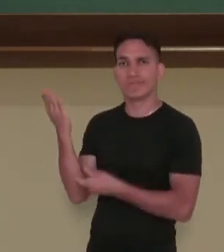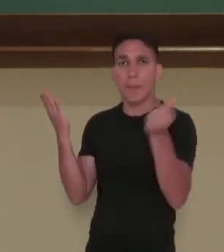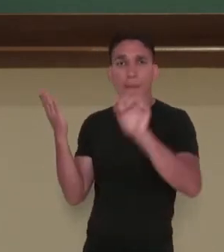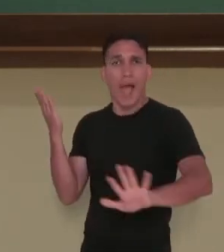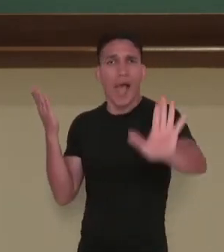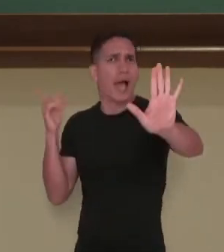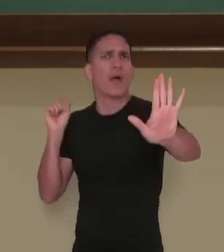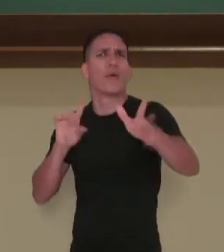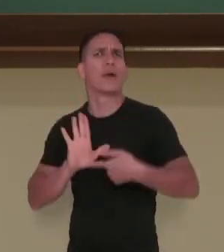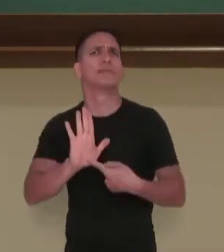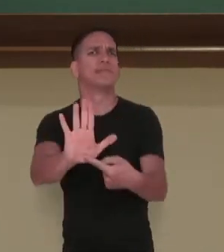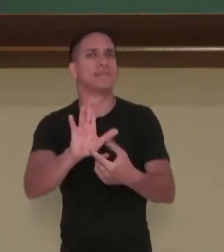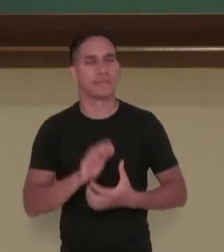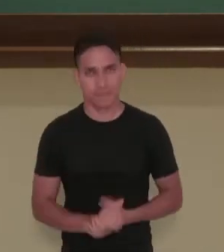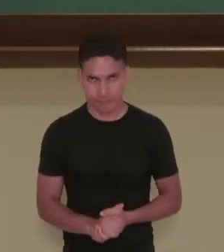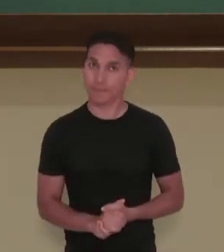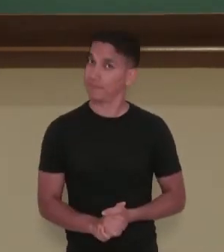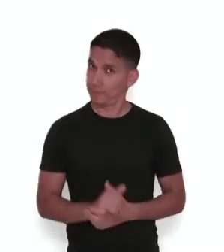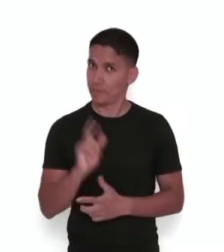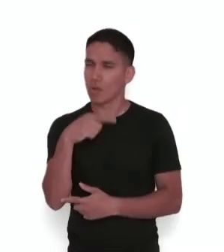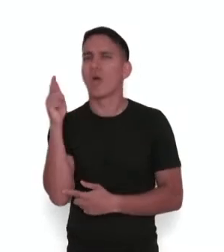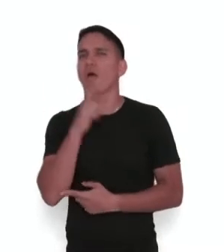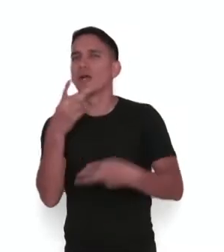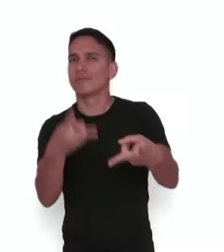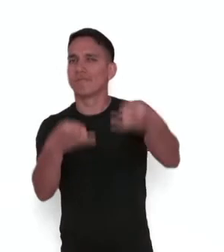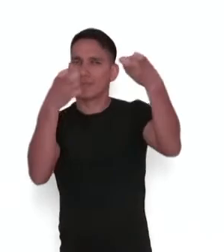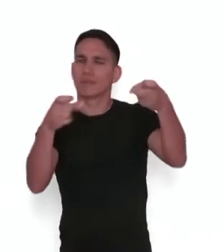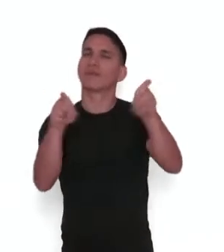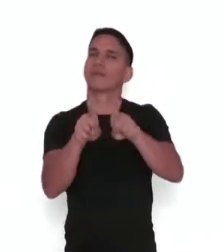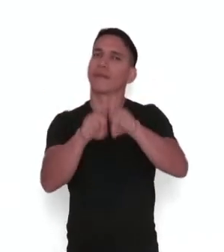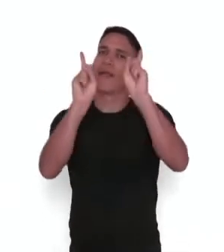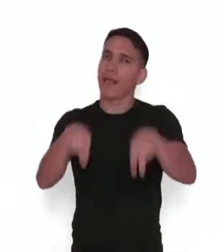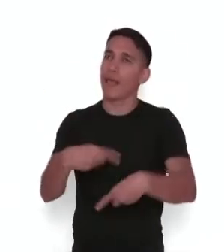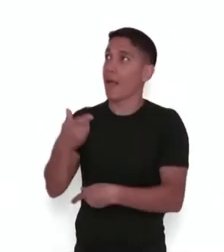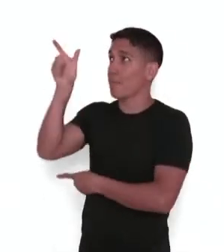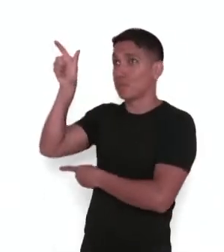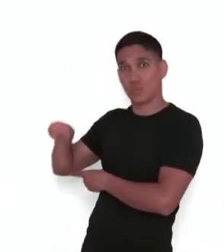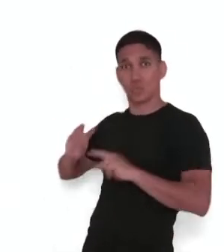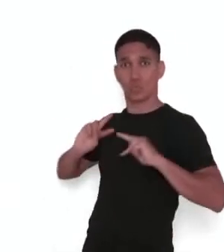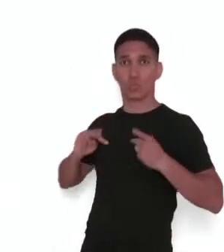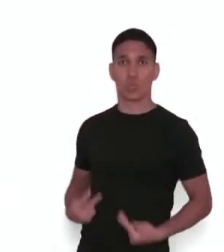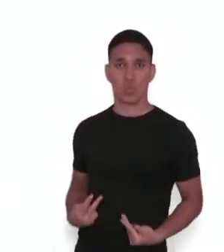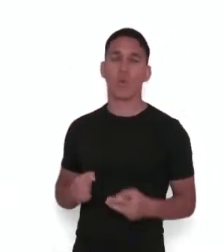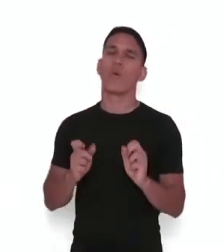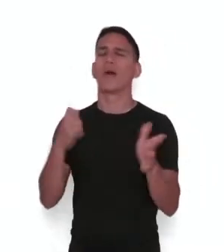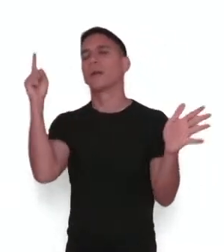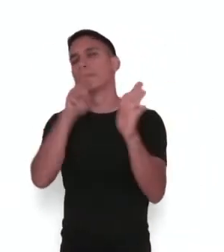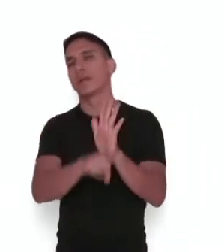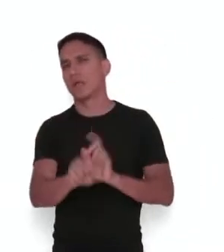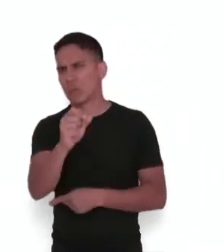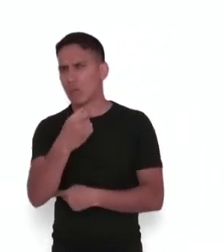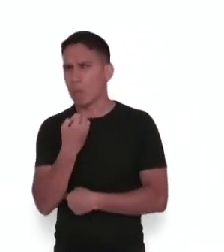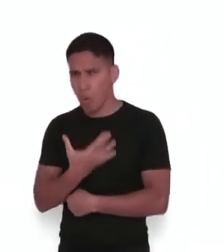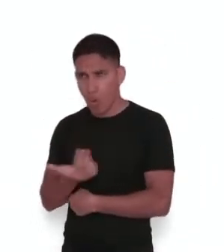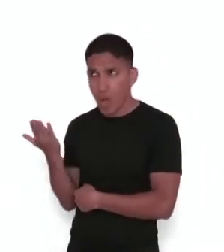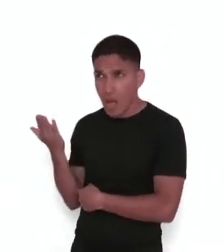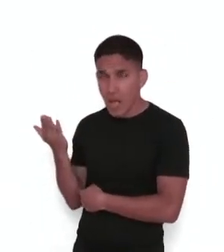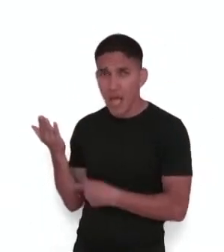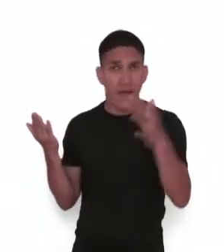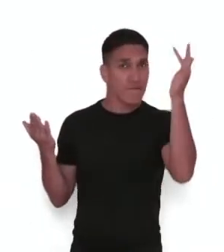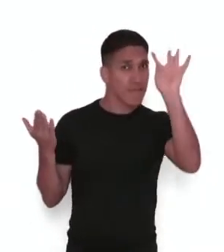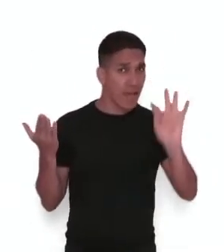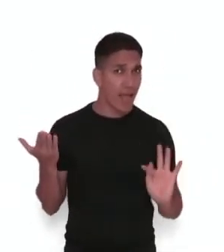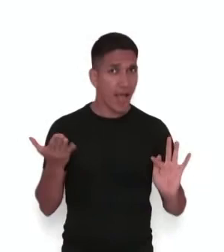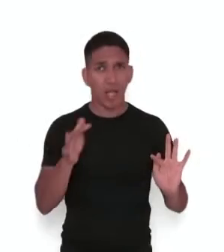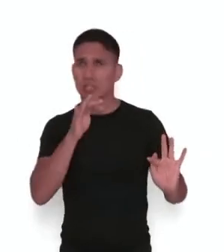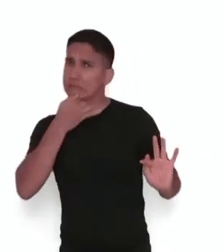que ela representa? Podemos perceber que é uma humana. Aí eu lhe pergunto, está bem? Está feliz?